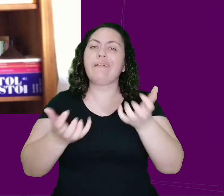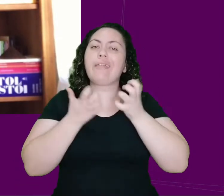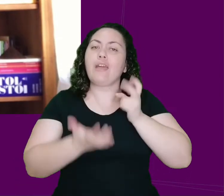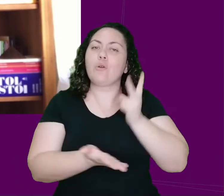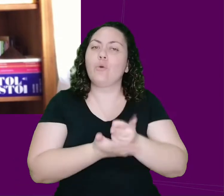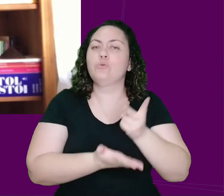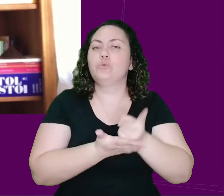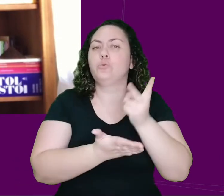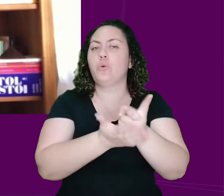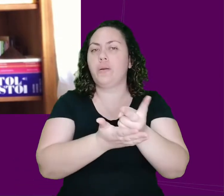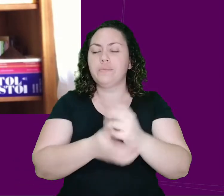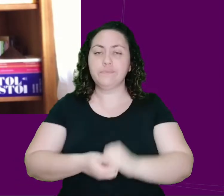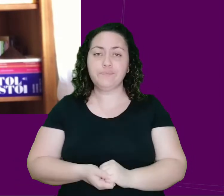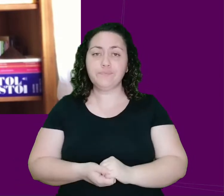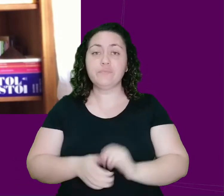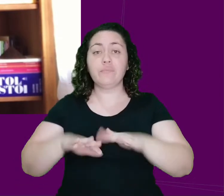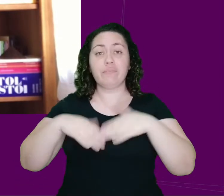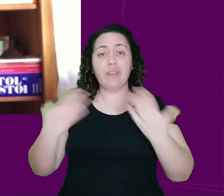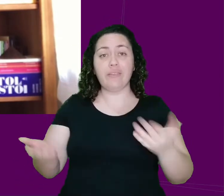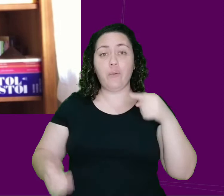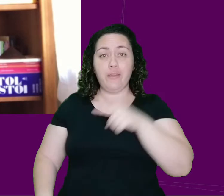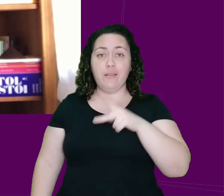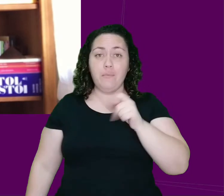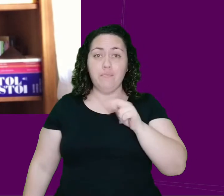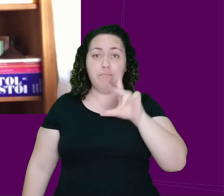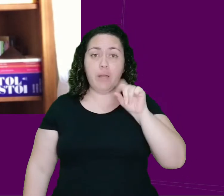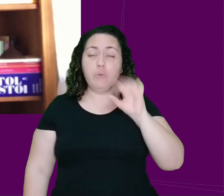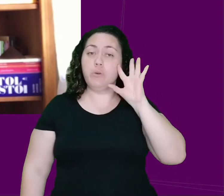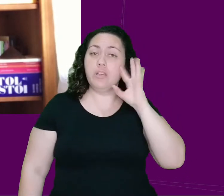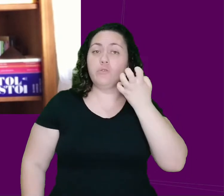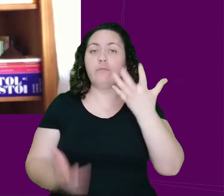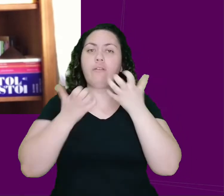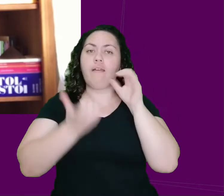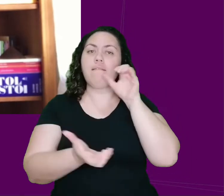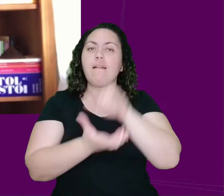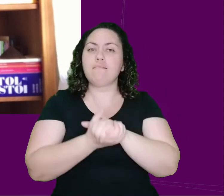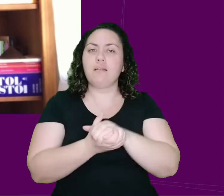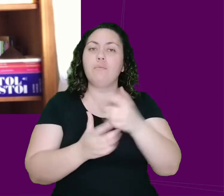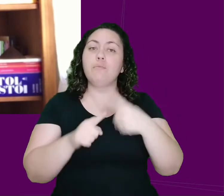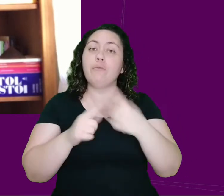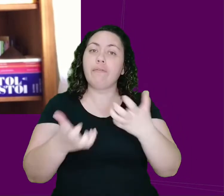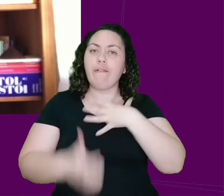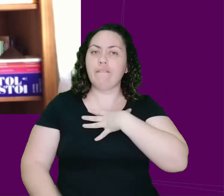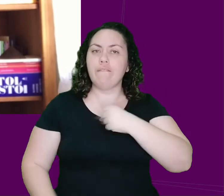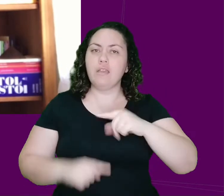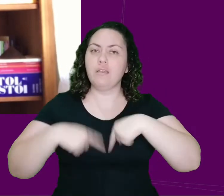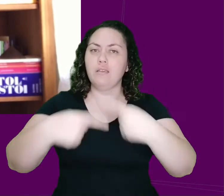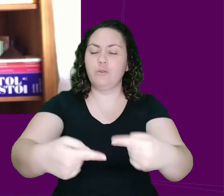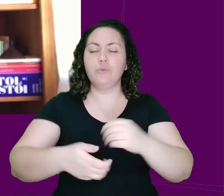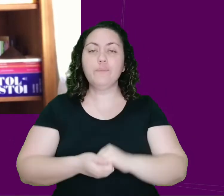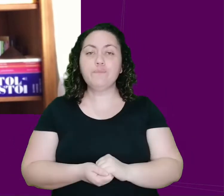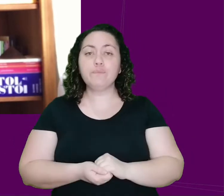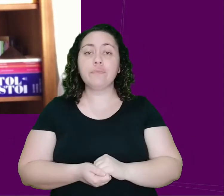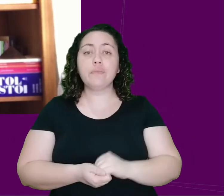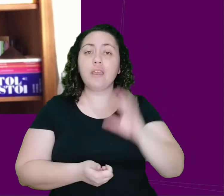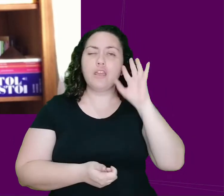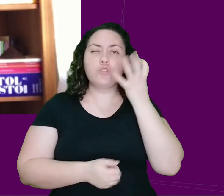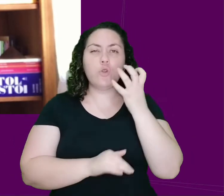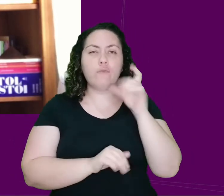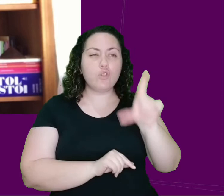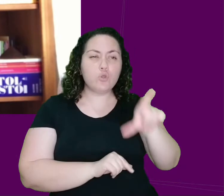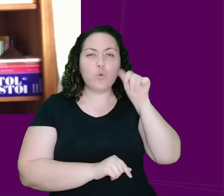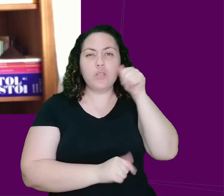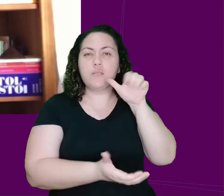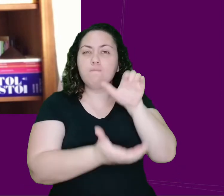de continuidade. E assim, o nosso herói resolve casar para ter um herdeiro. Decide escolher como sua esposa a jovem